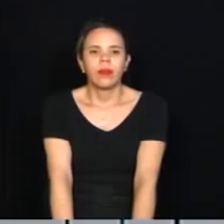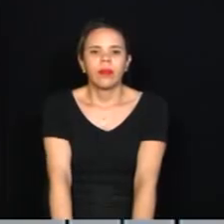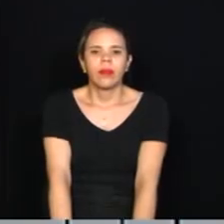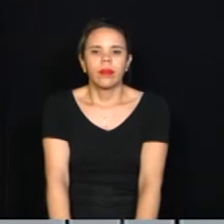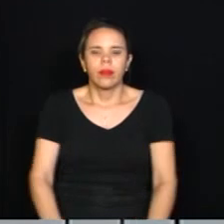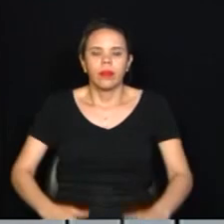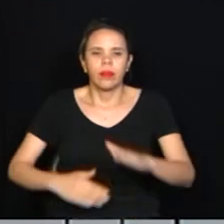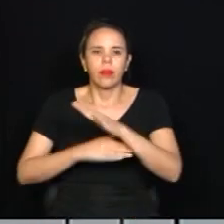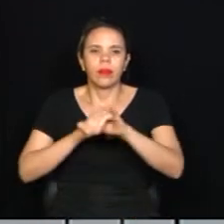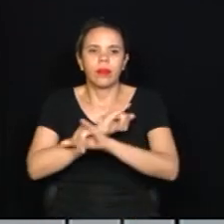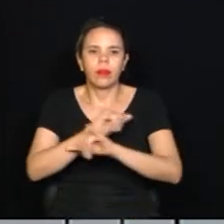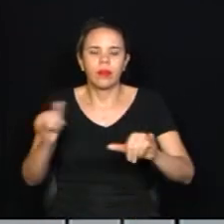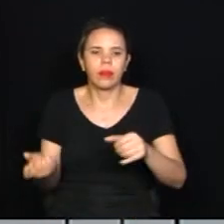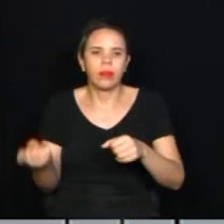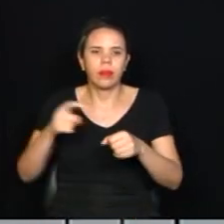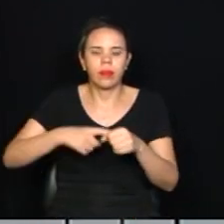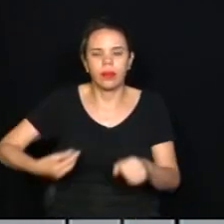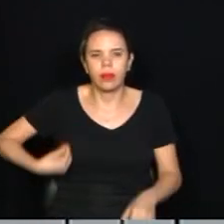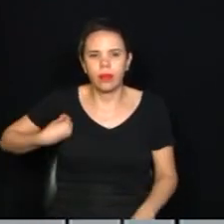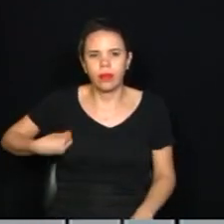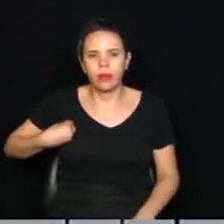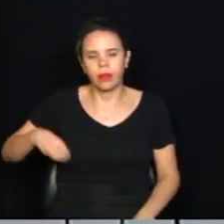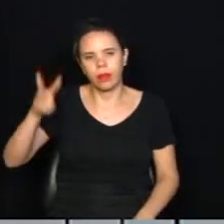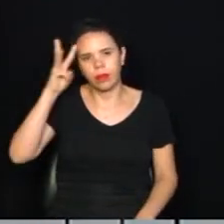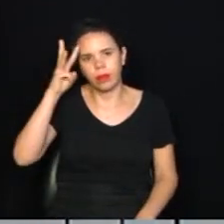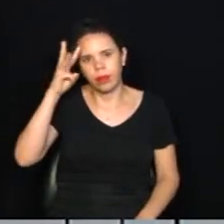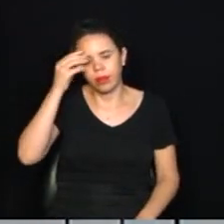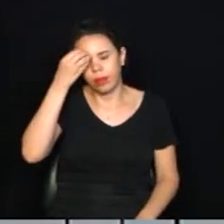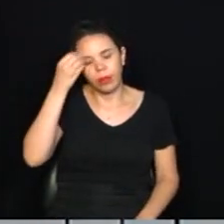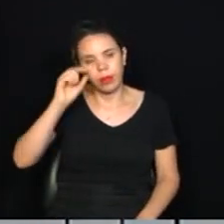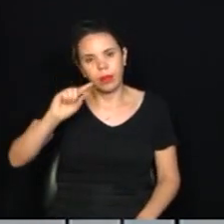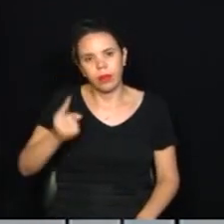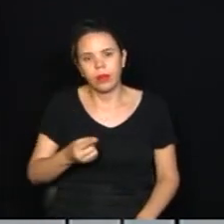Câmara Notícia de volta ao vivo nesta terça-feira,